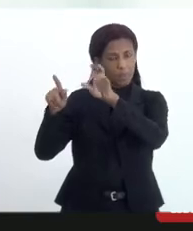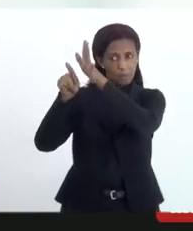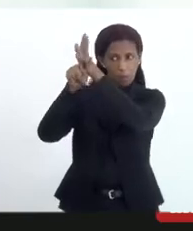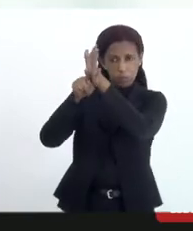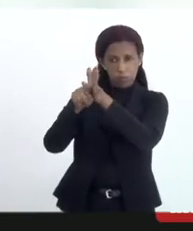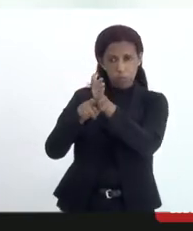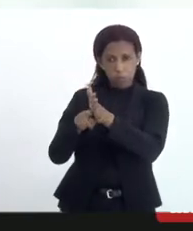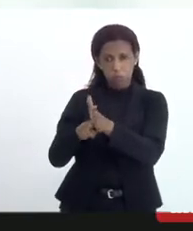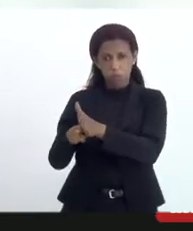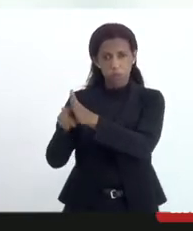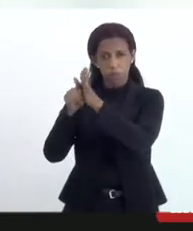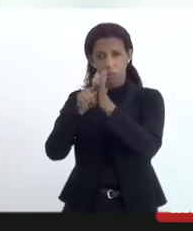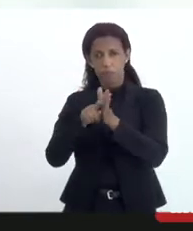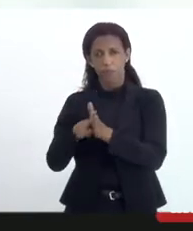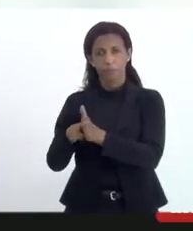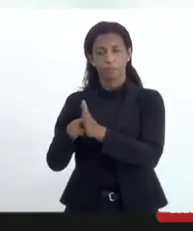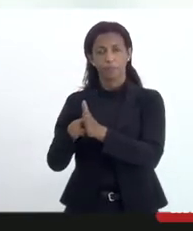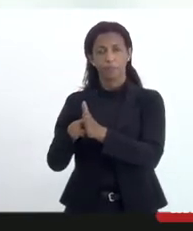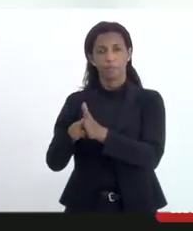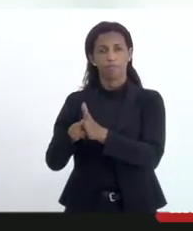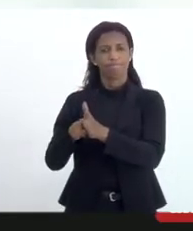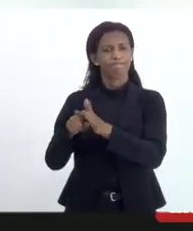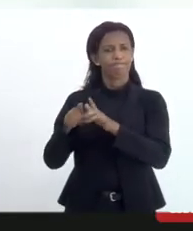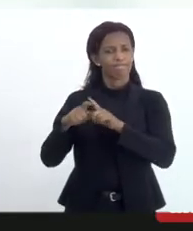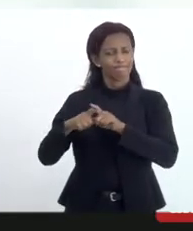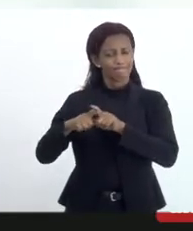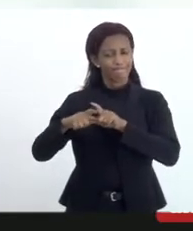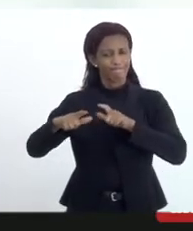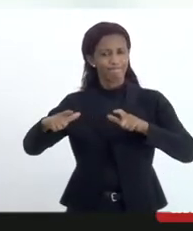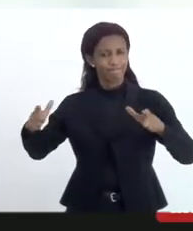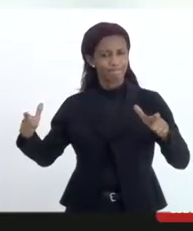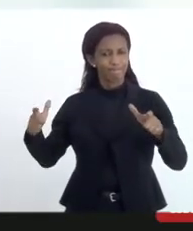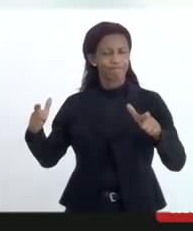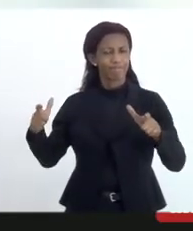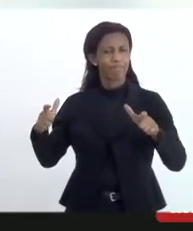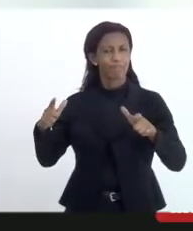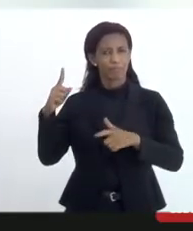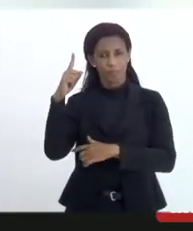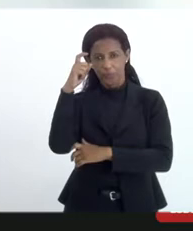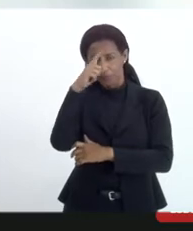examinar é de grande complexidade